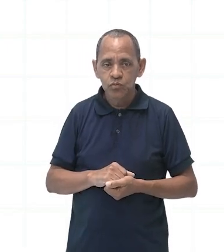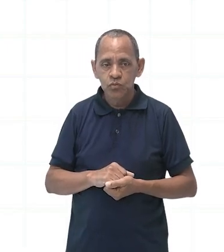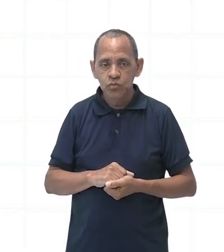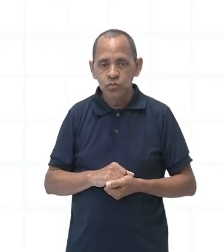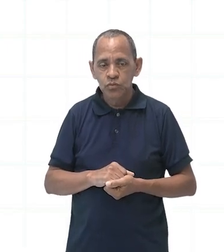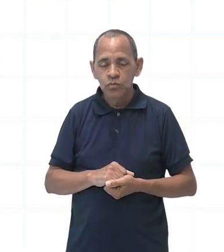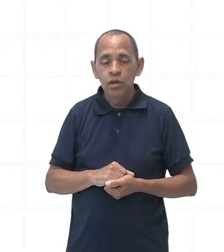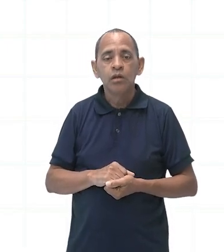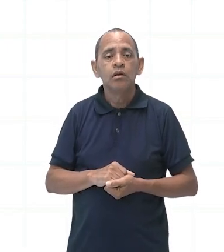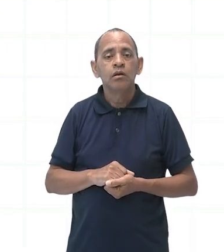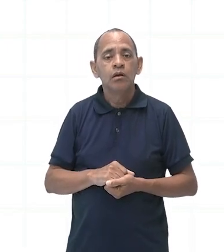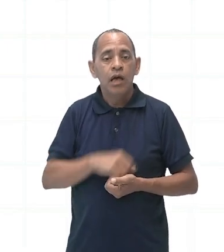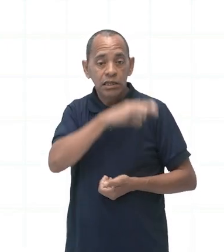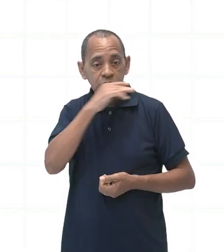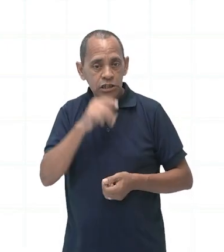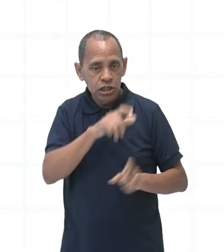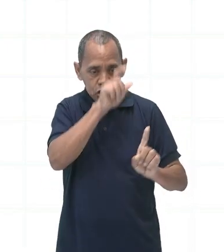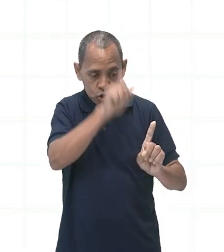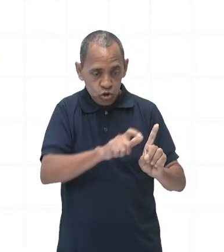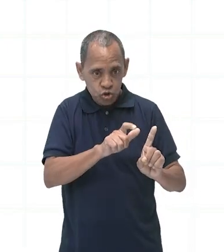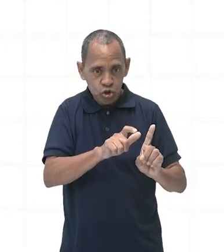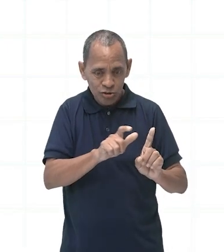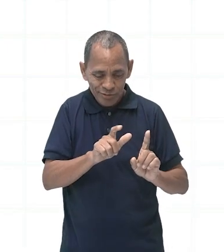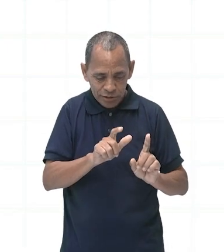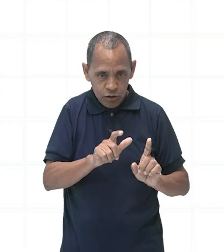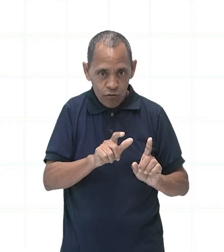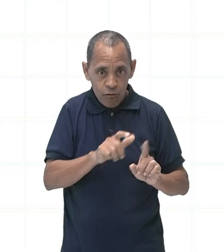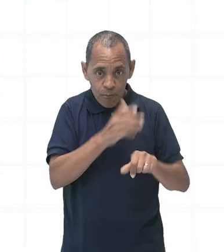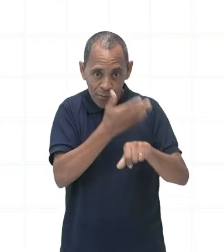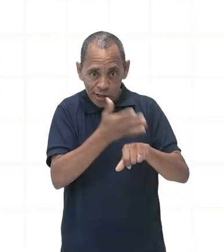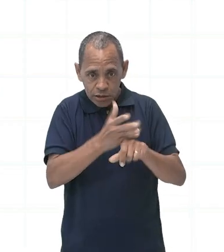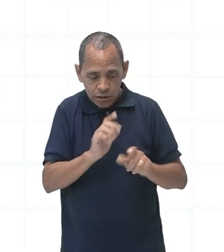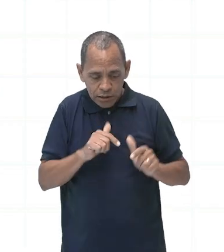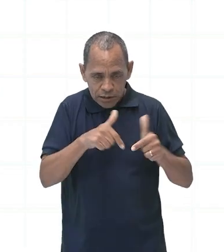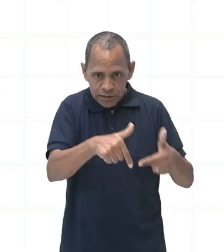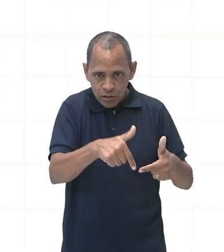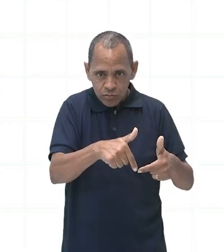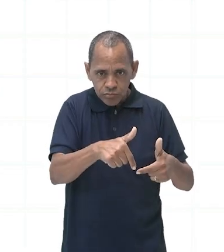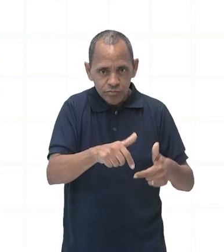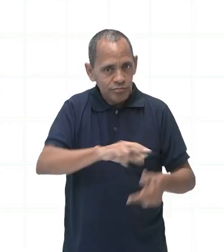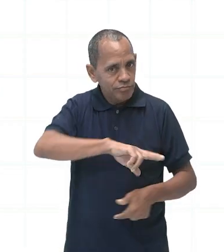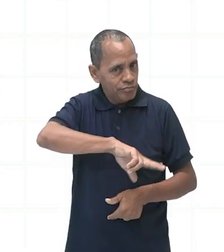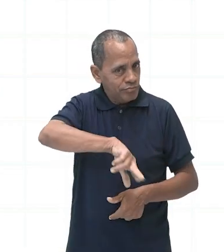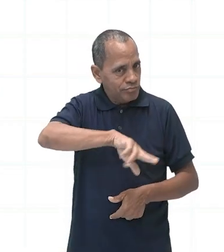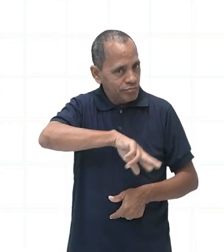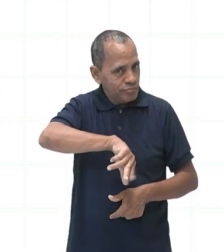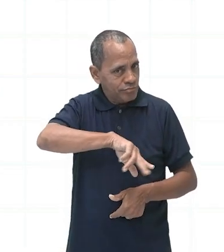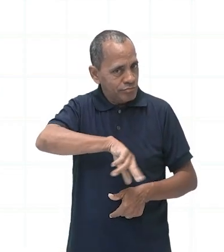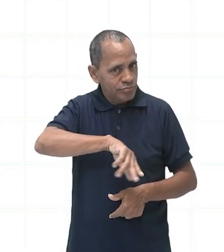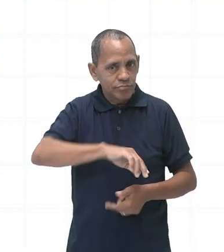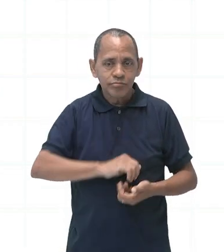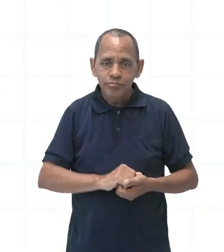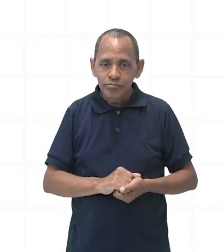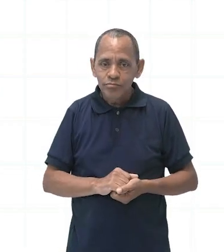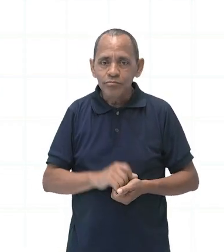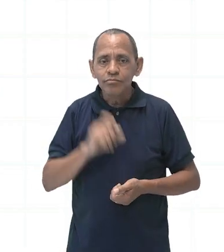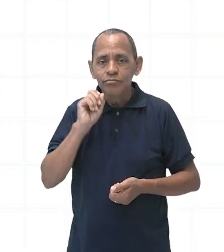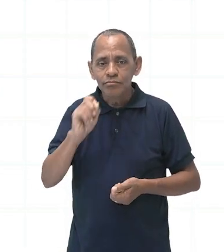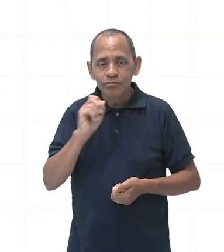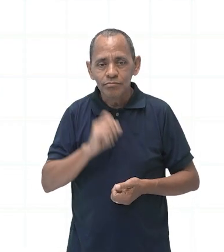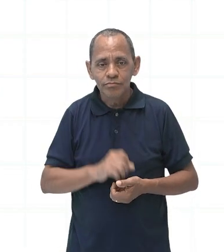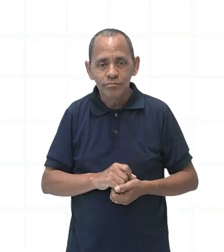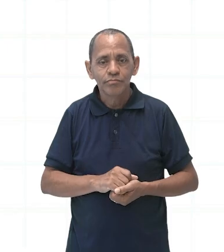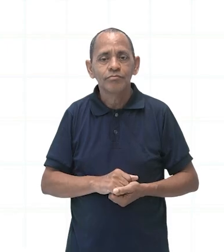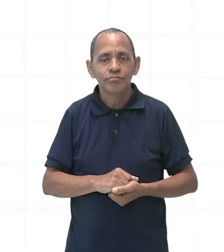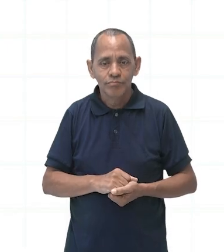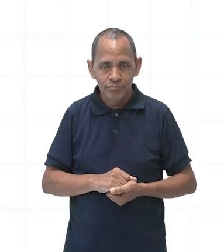oração, são as crianças, que é o meu sujeito, que estão exercendo a ação de orientar, né? São orientadas à ação verbal?